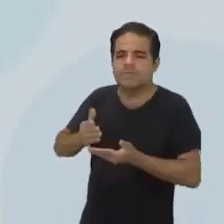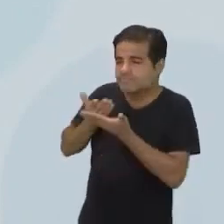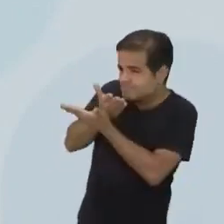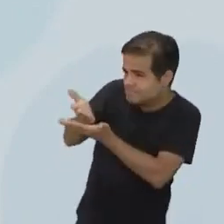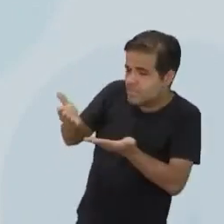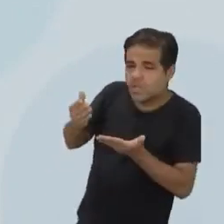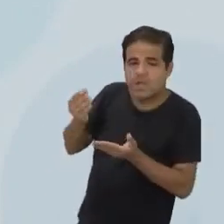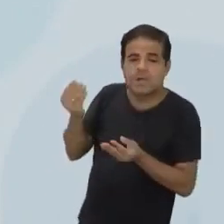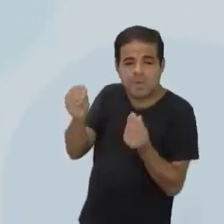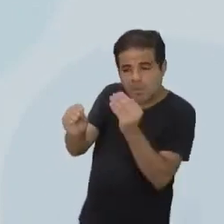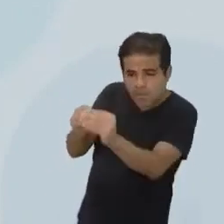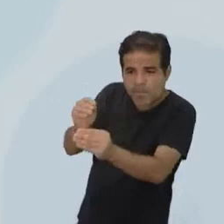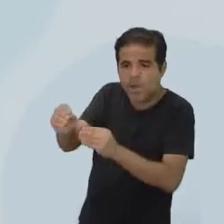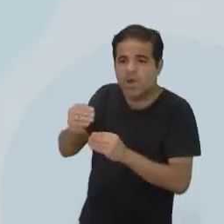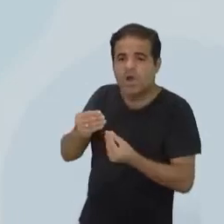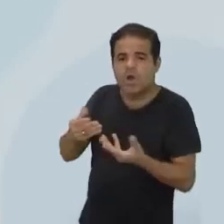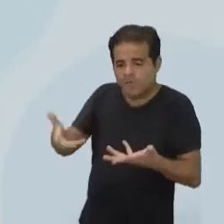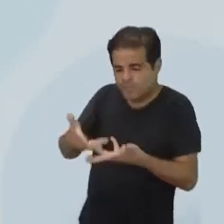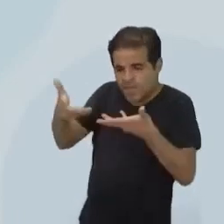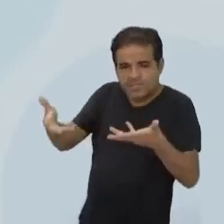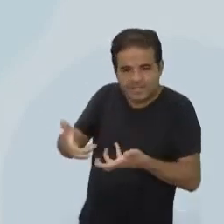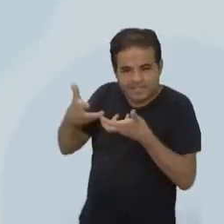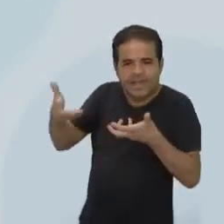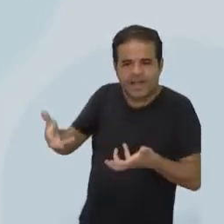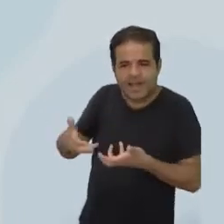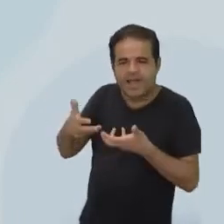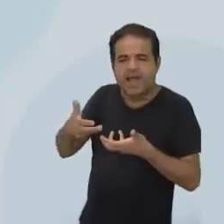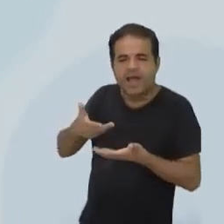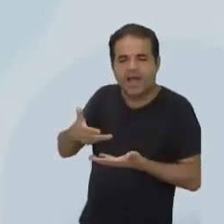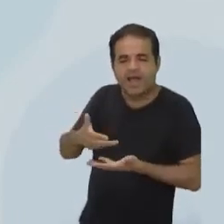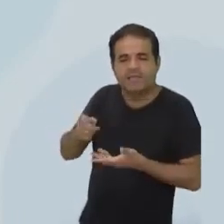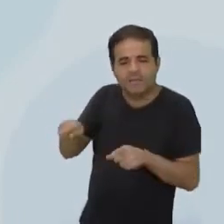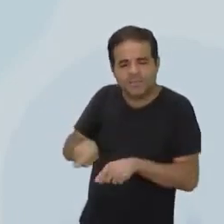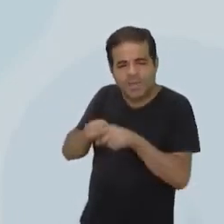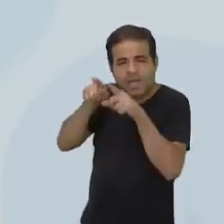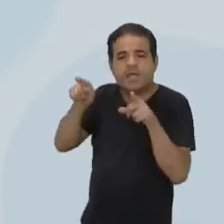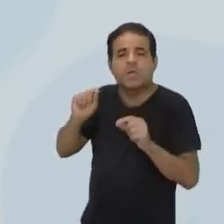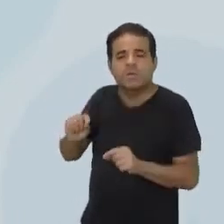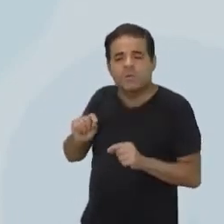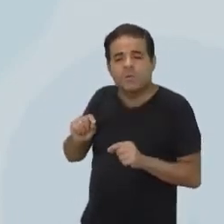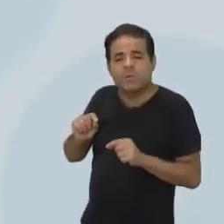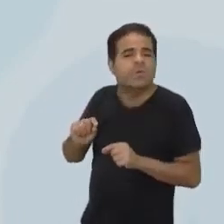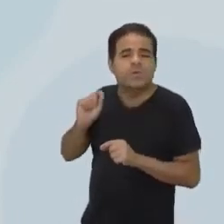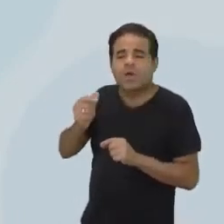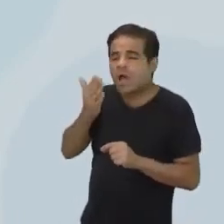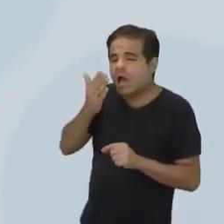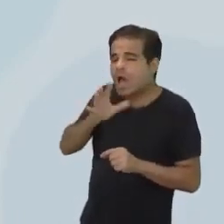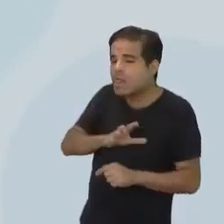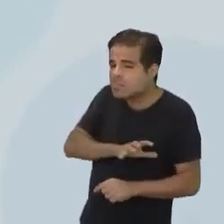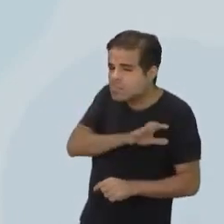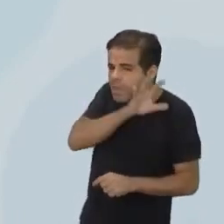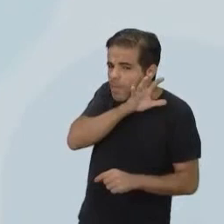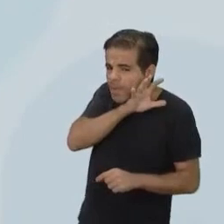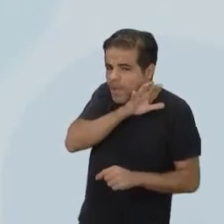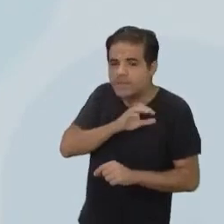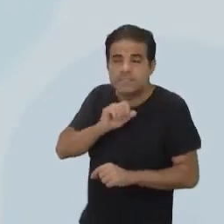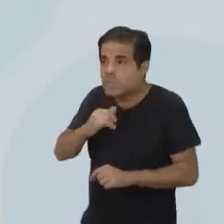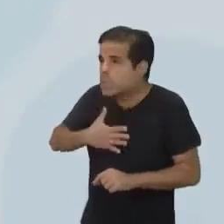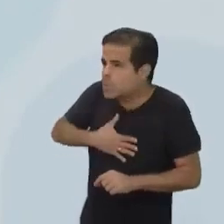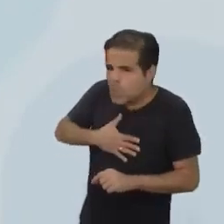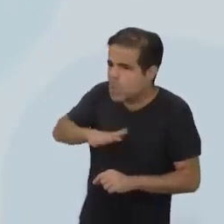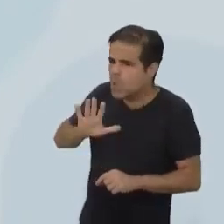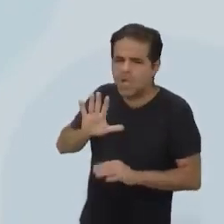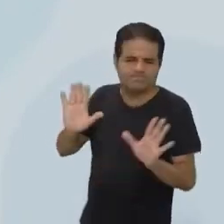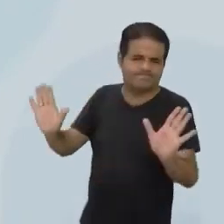Nós agregamos aí vegetais, né? E agregamos aí os animais. Para quem não gosta,